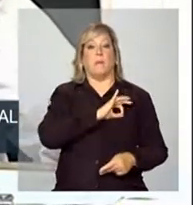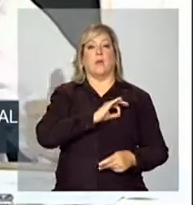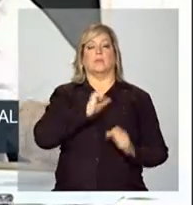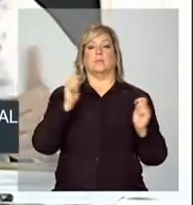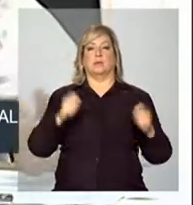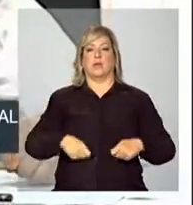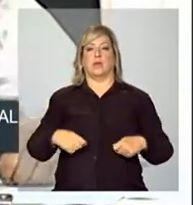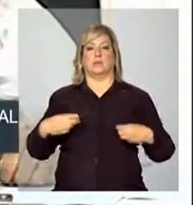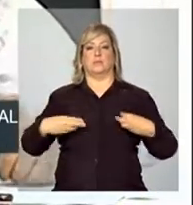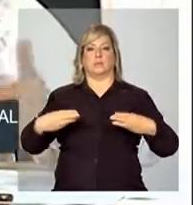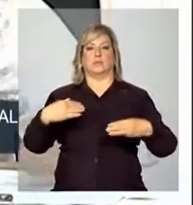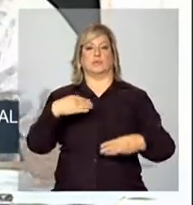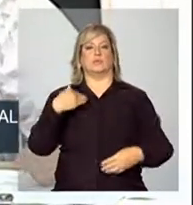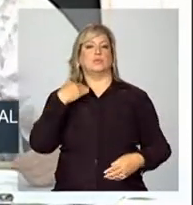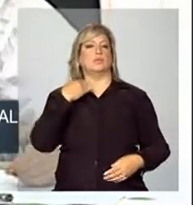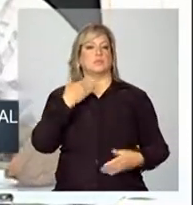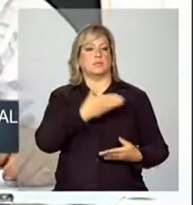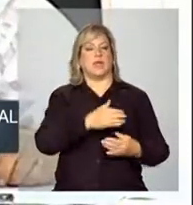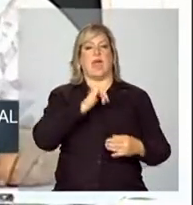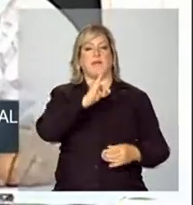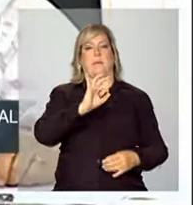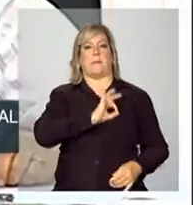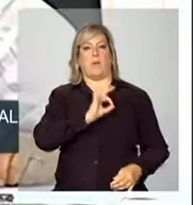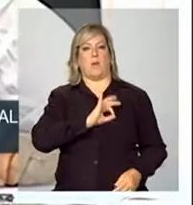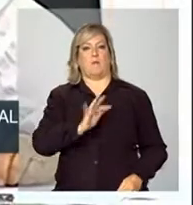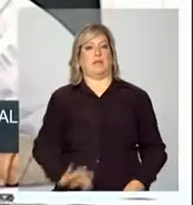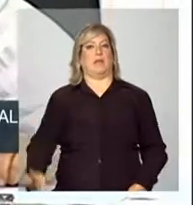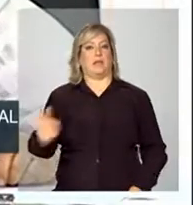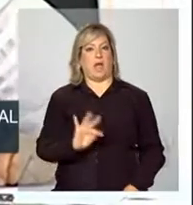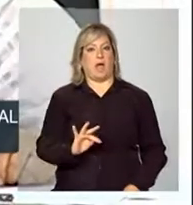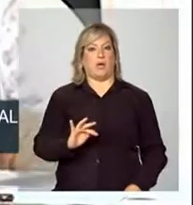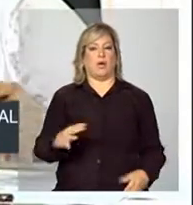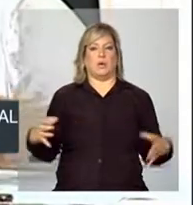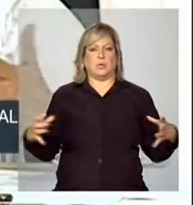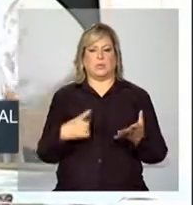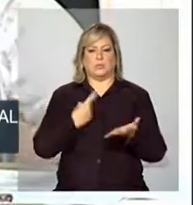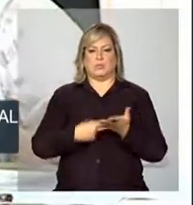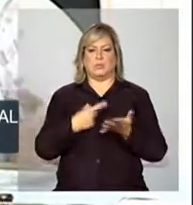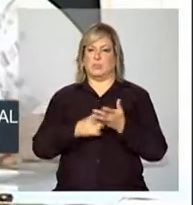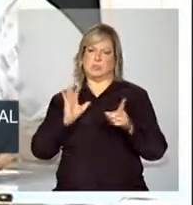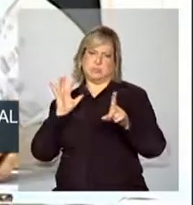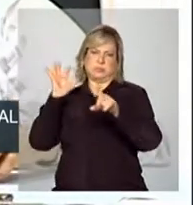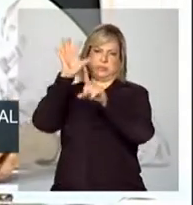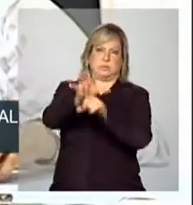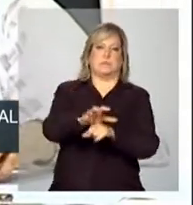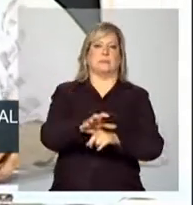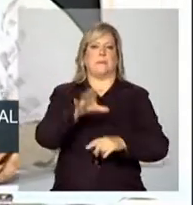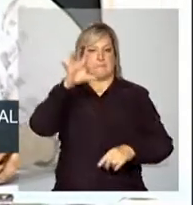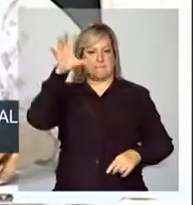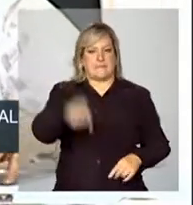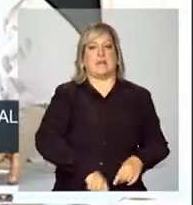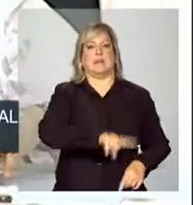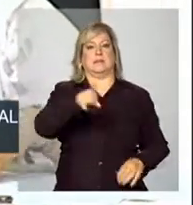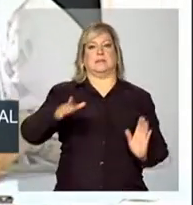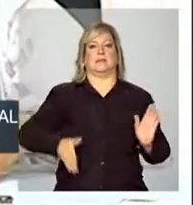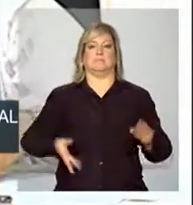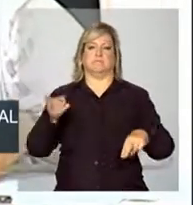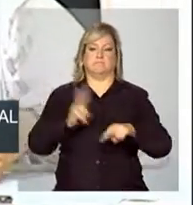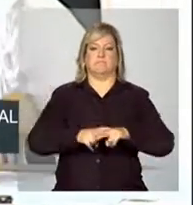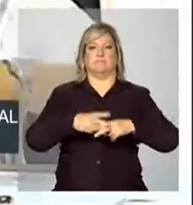podemos acionar o Ministério da Justiça a Polícia Federal para que inicie né o processo